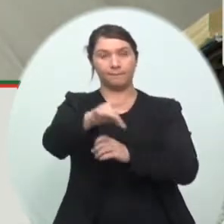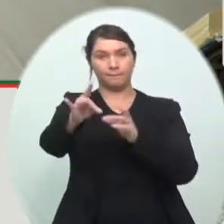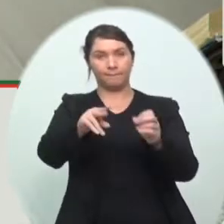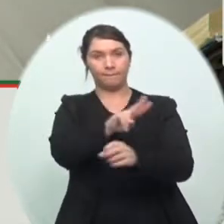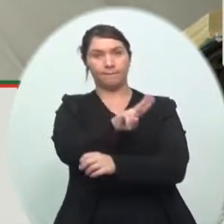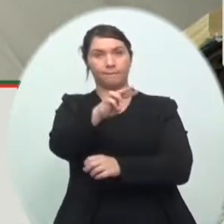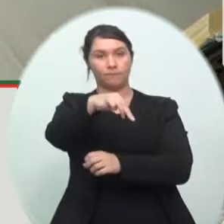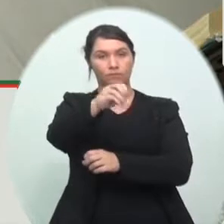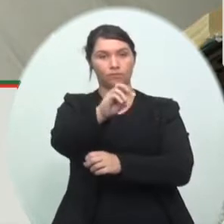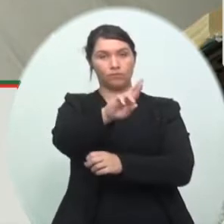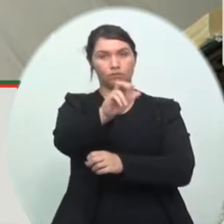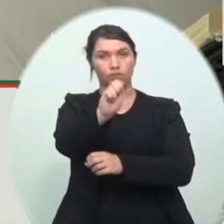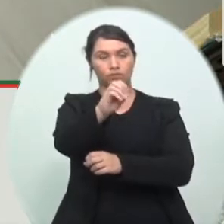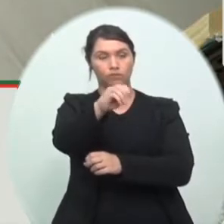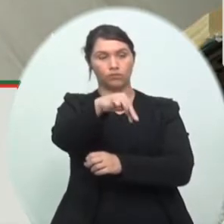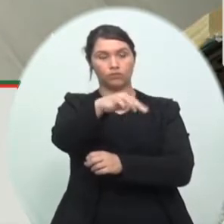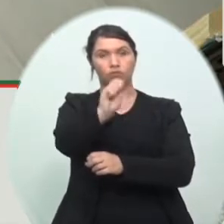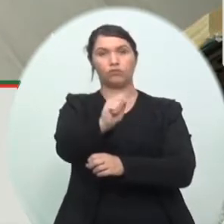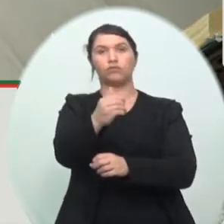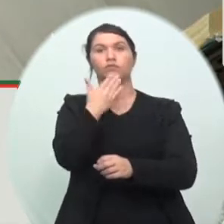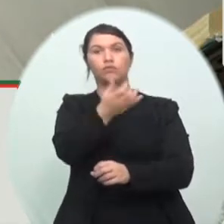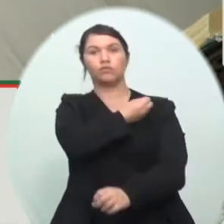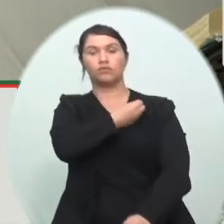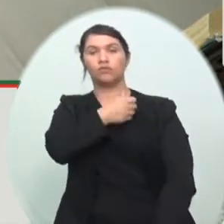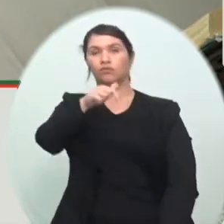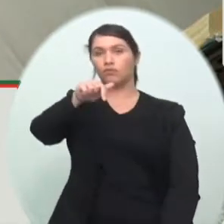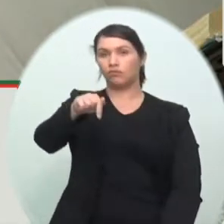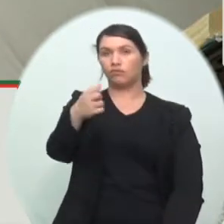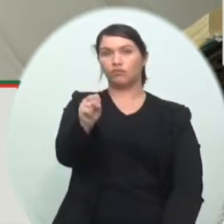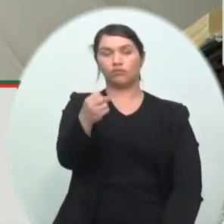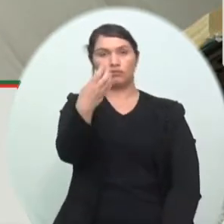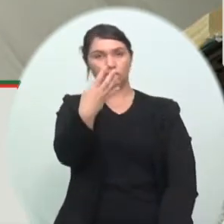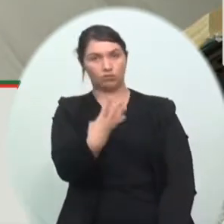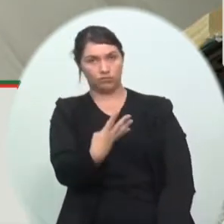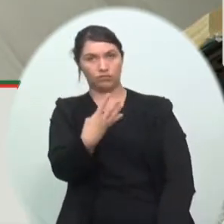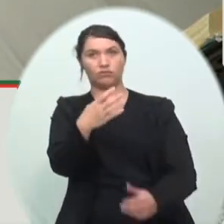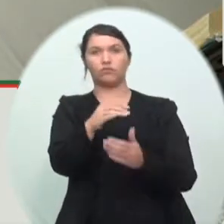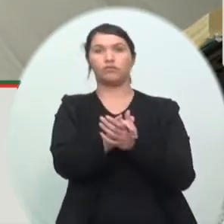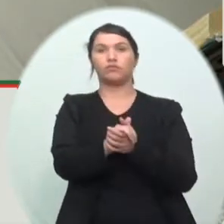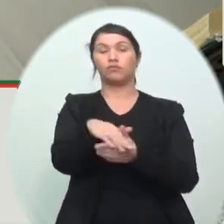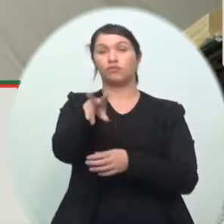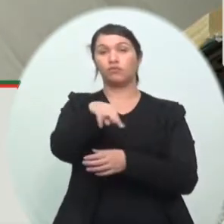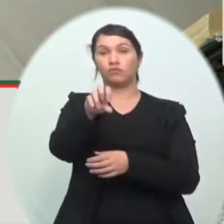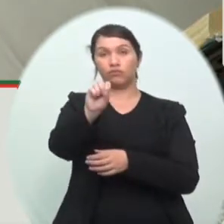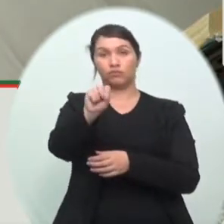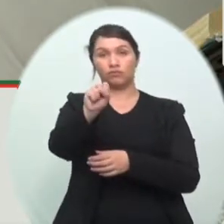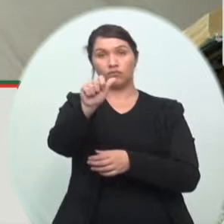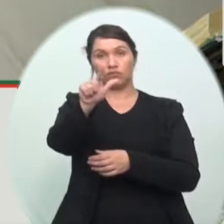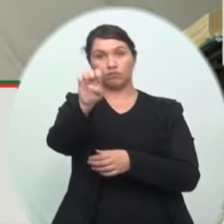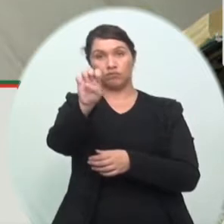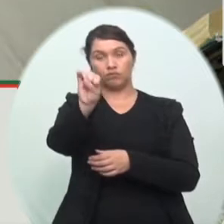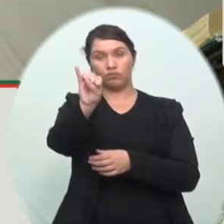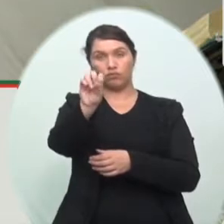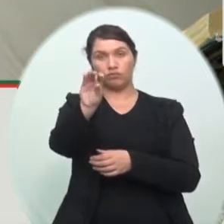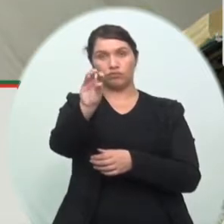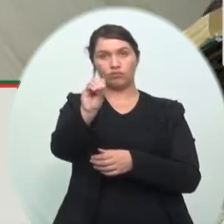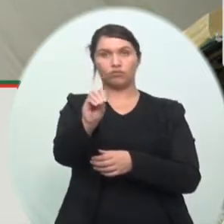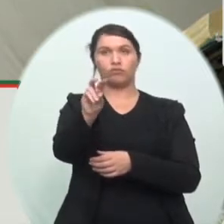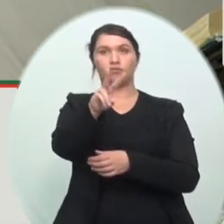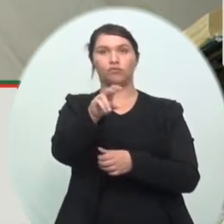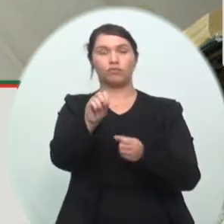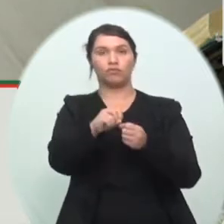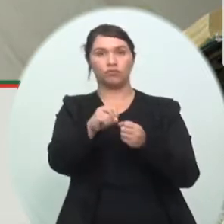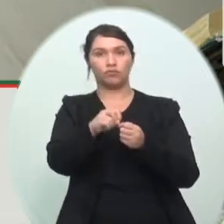Morona, bairro Santa Luzia. Indicação número 784/18, autoria vereador Salésio Lima, assunto patrulhamento